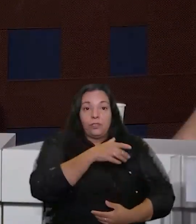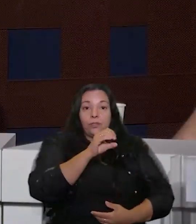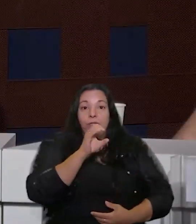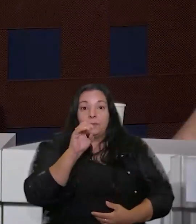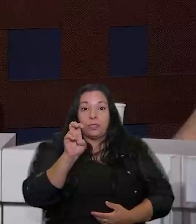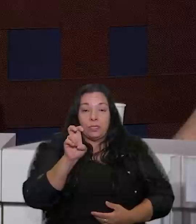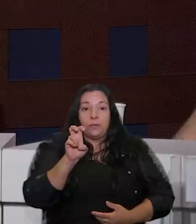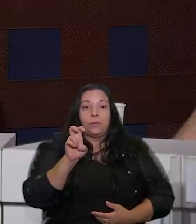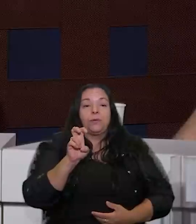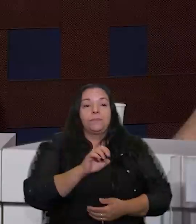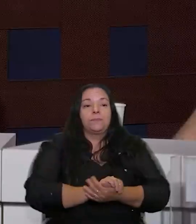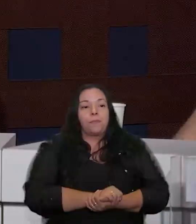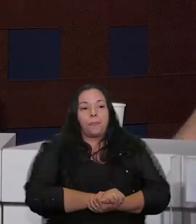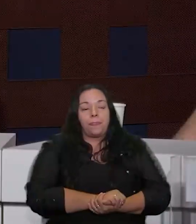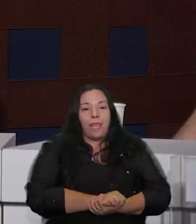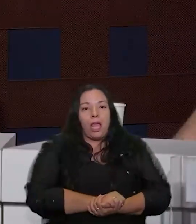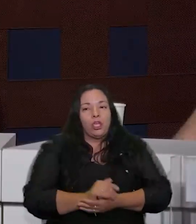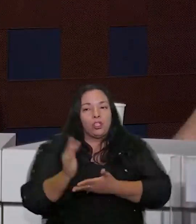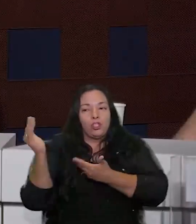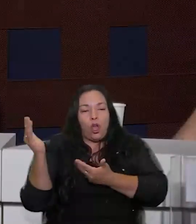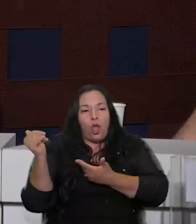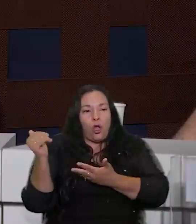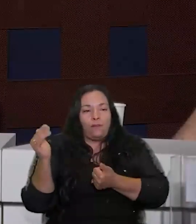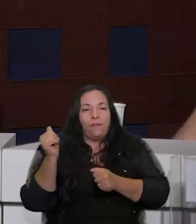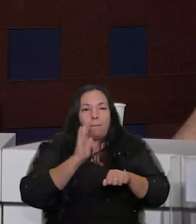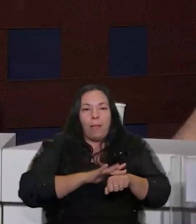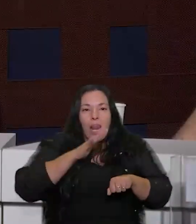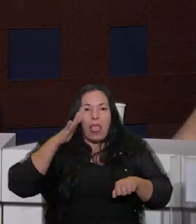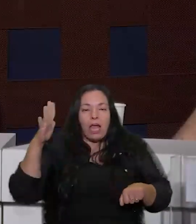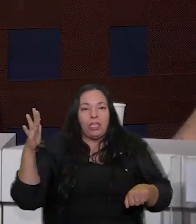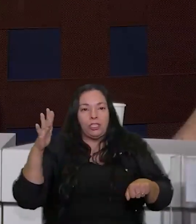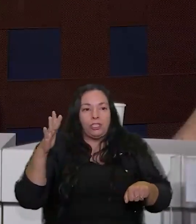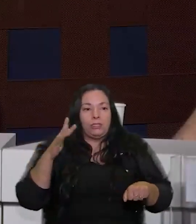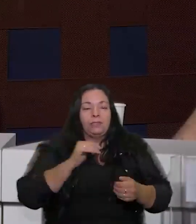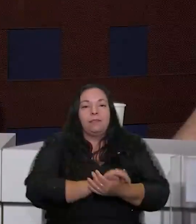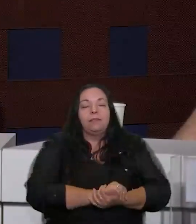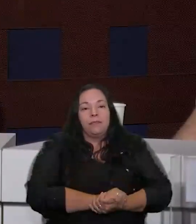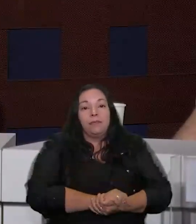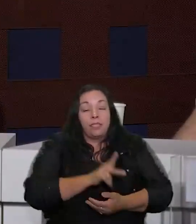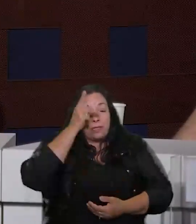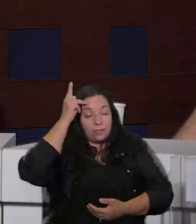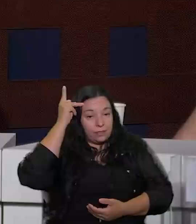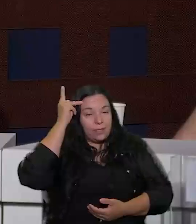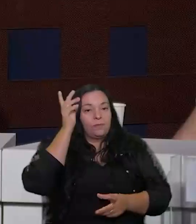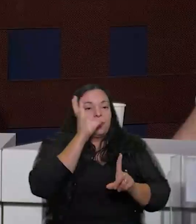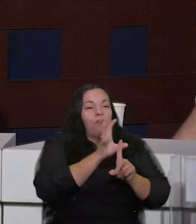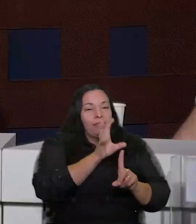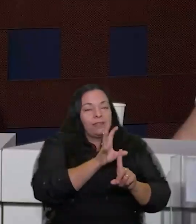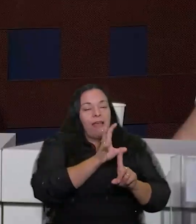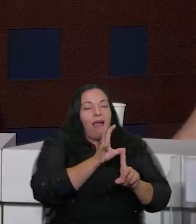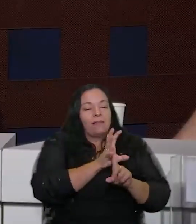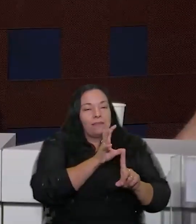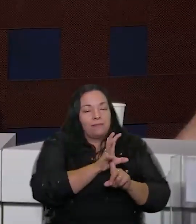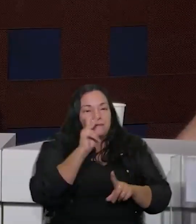caloríssima, e participei, e eles eram jovens, e eles eram brilhantes, e eles eram atuantes. Então, essas pessoas me cativaram, né,